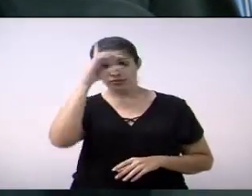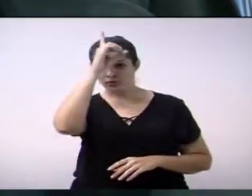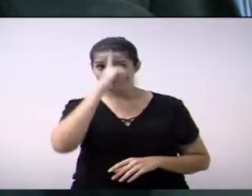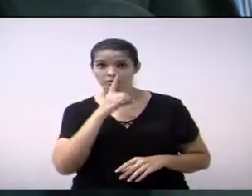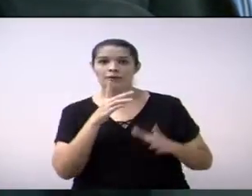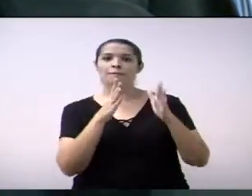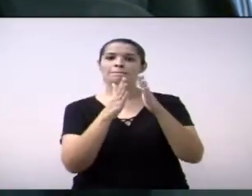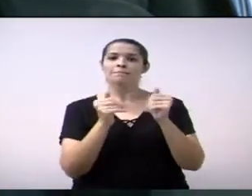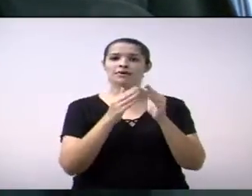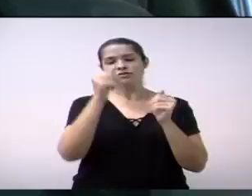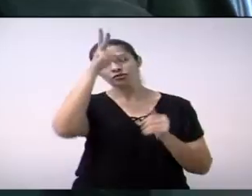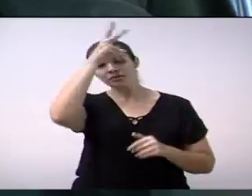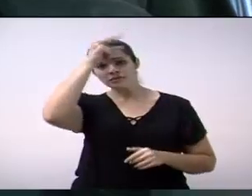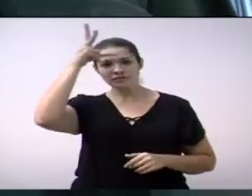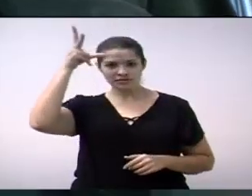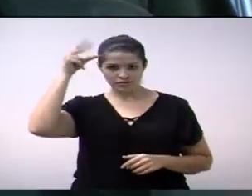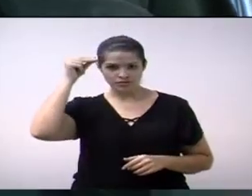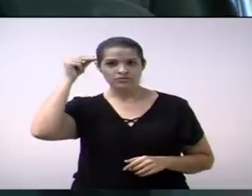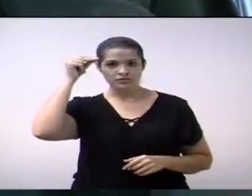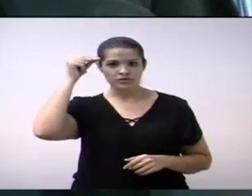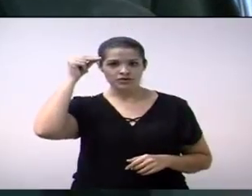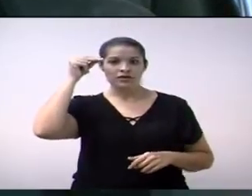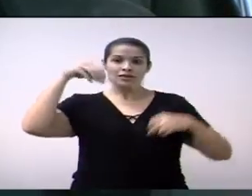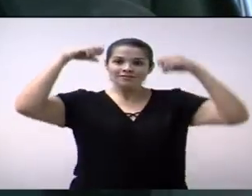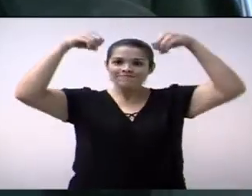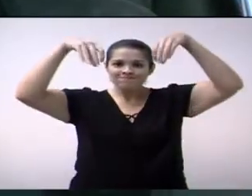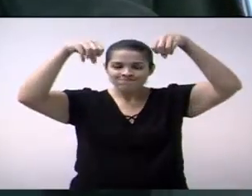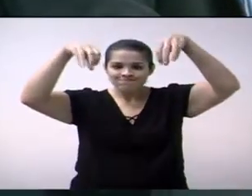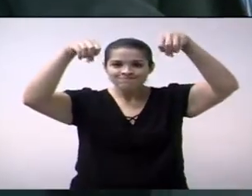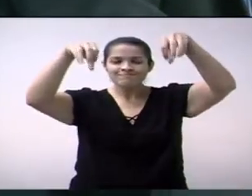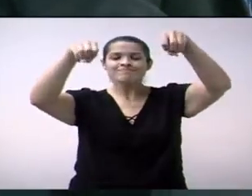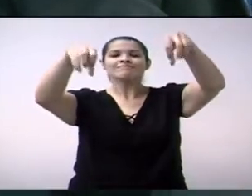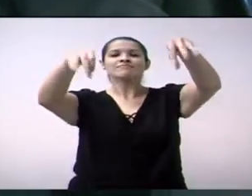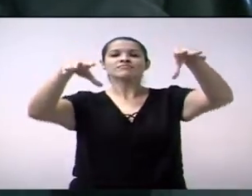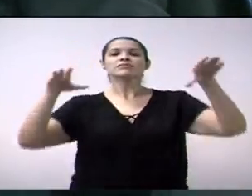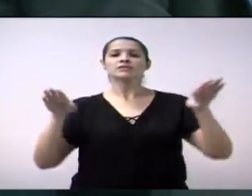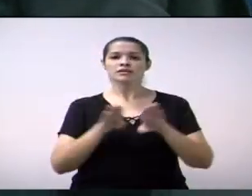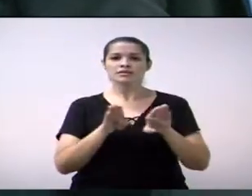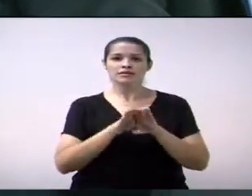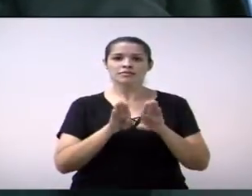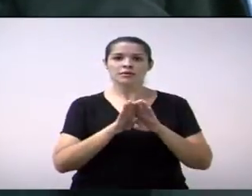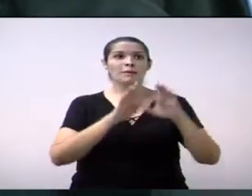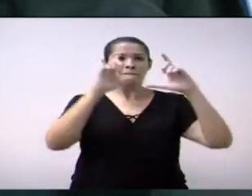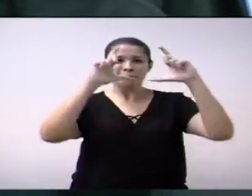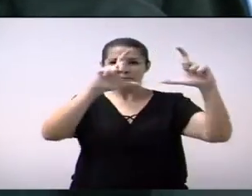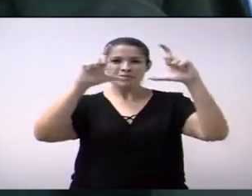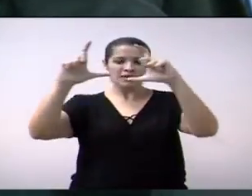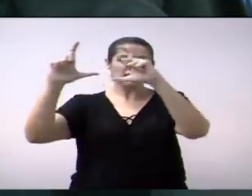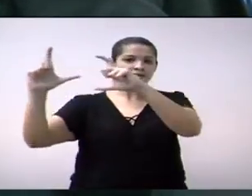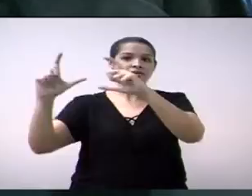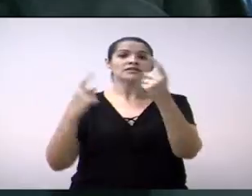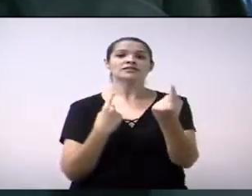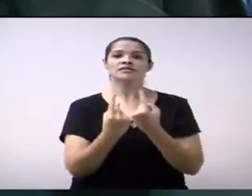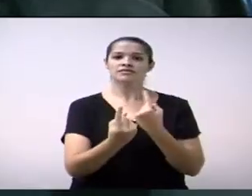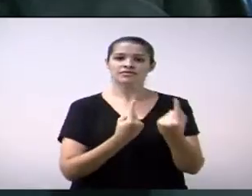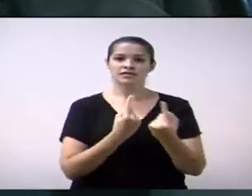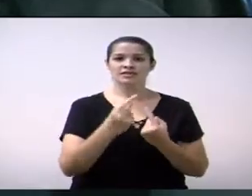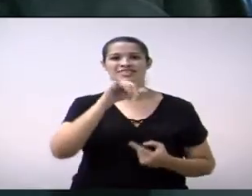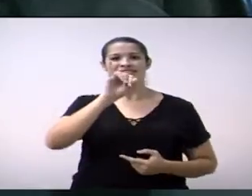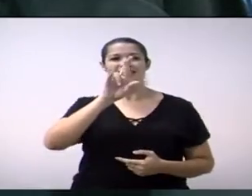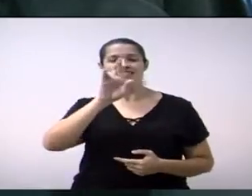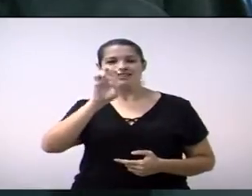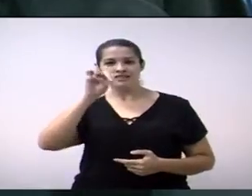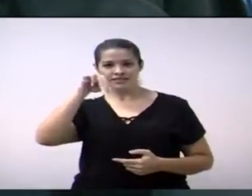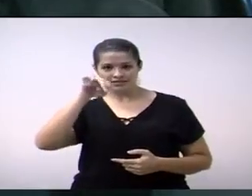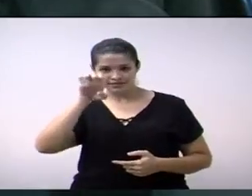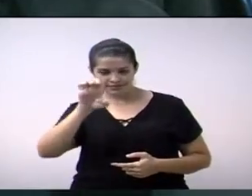solicitando ao Executivo a implantação de postes de iluminação pública e sinalização de trânsito na Avenida Irene Karcher, localizada